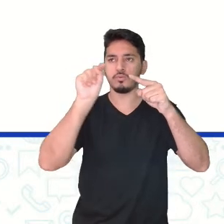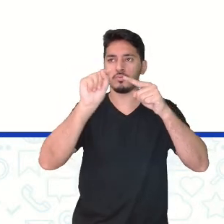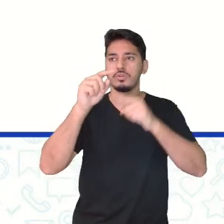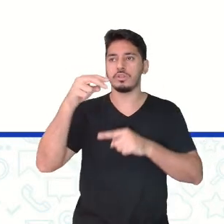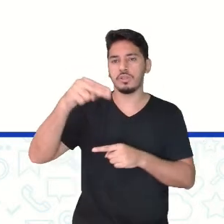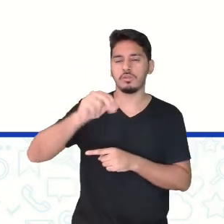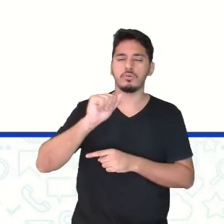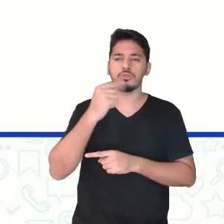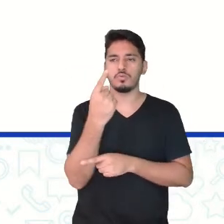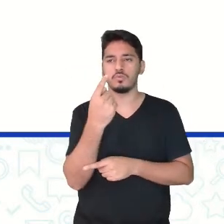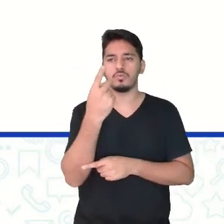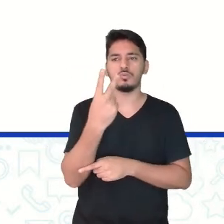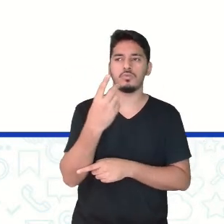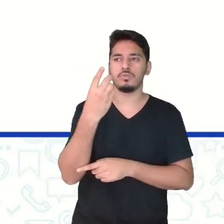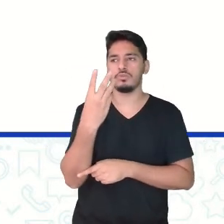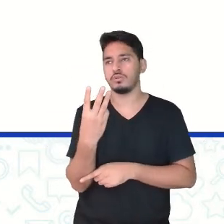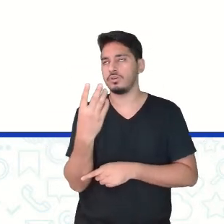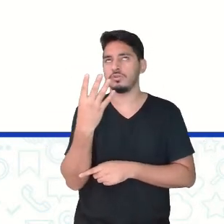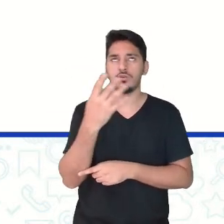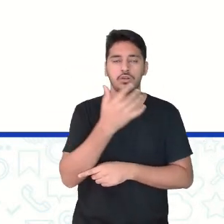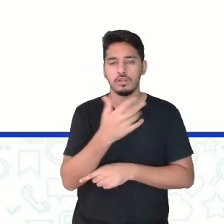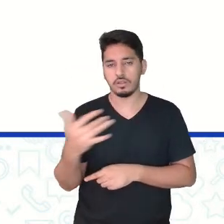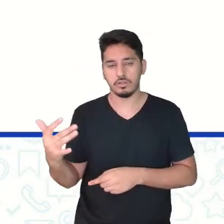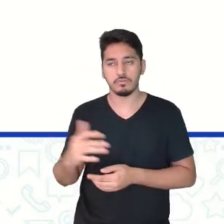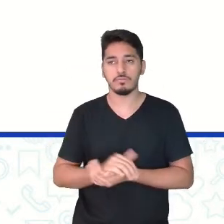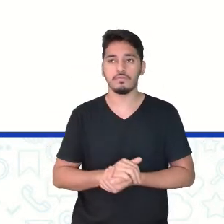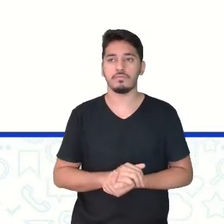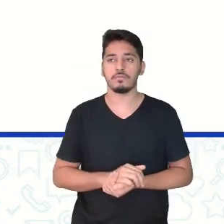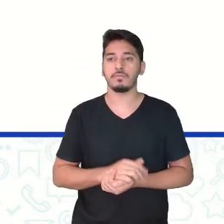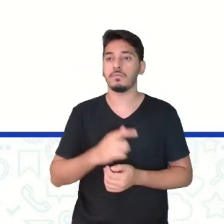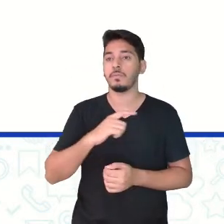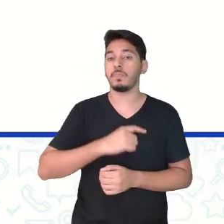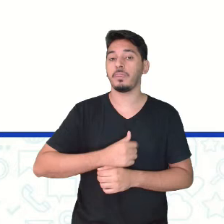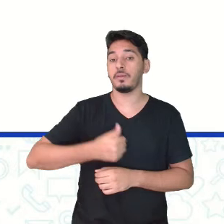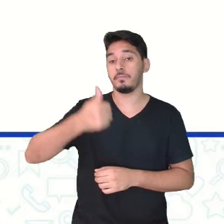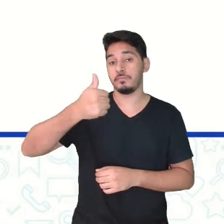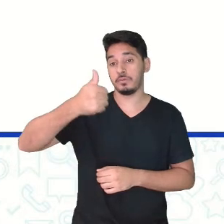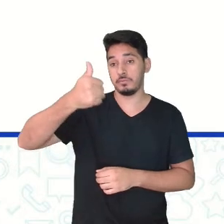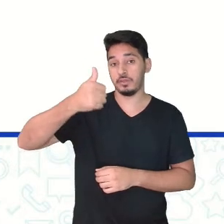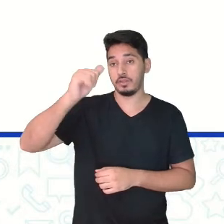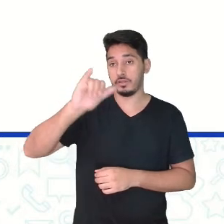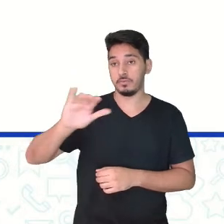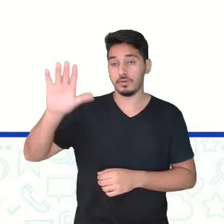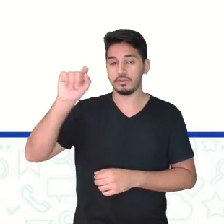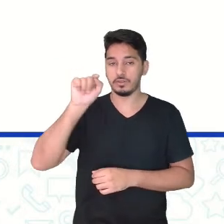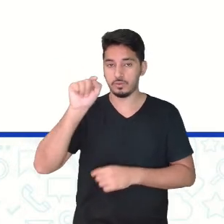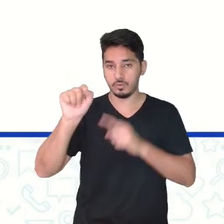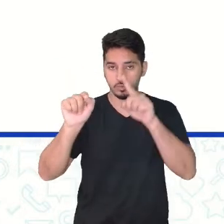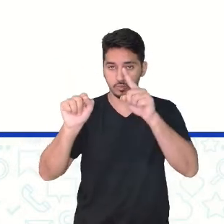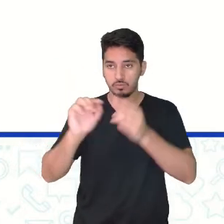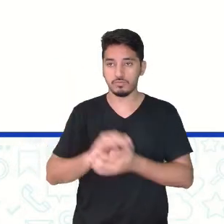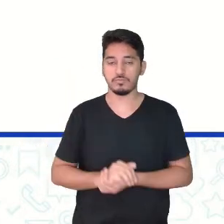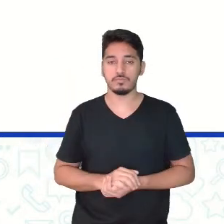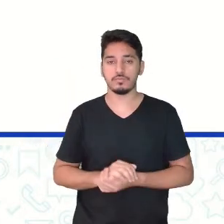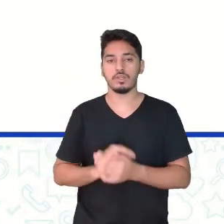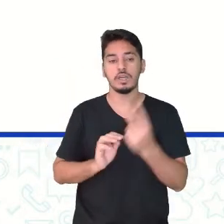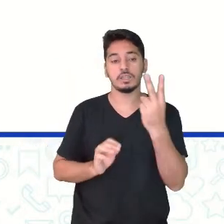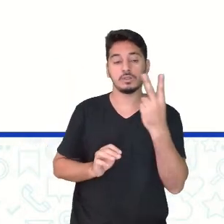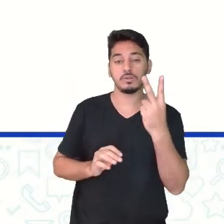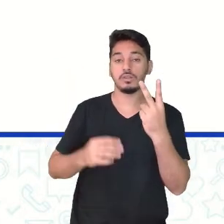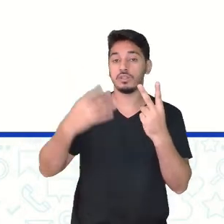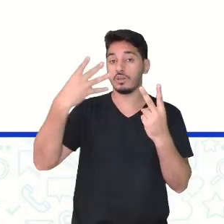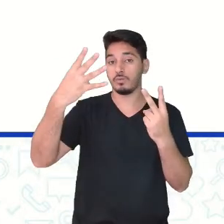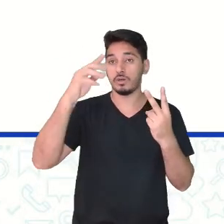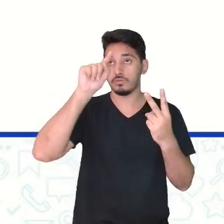ser 1, 2, 3, tal, tal. Aí ele tem, a primeira figura tem um ponto, a segunda figura